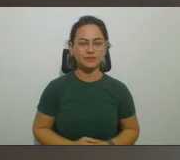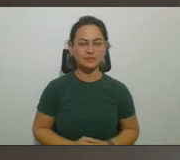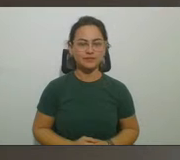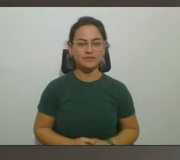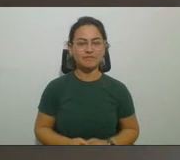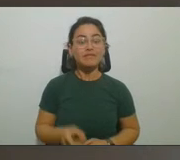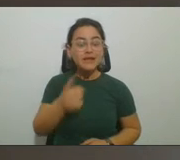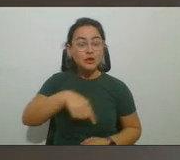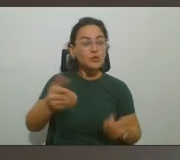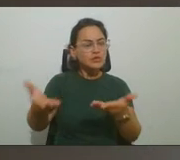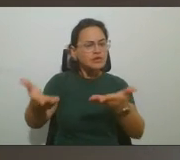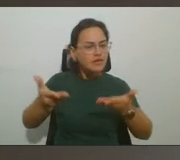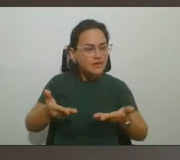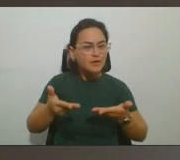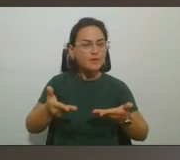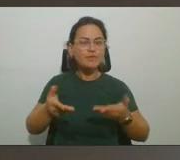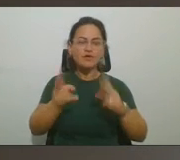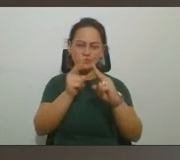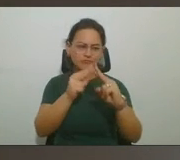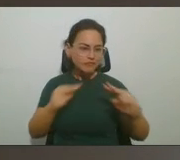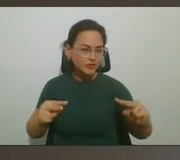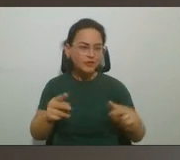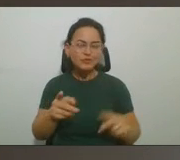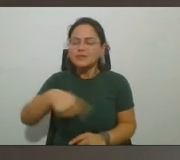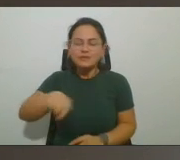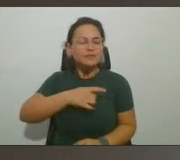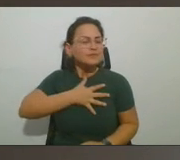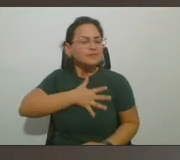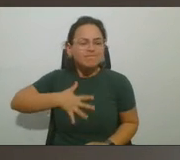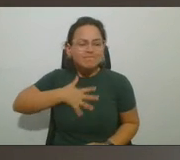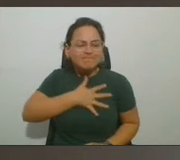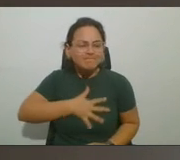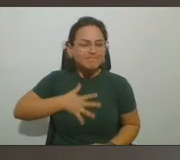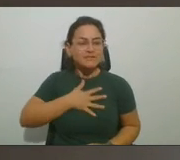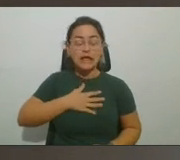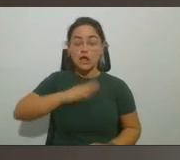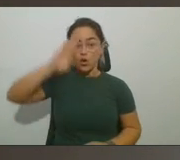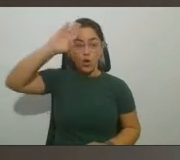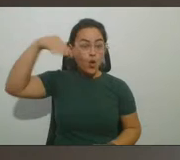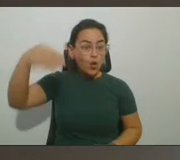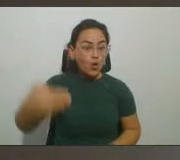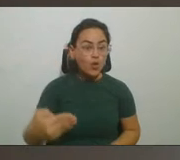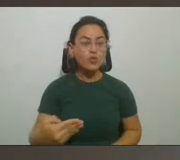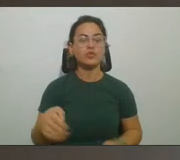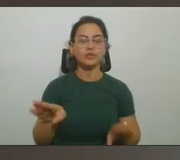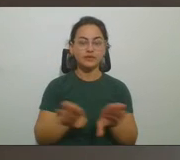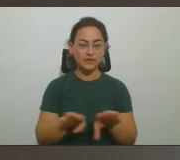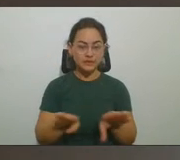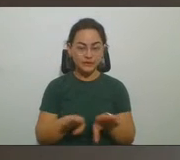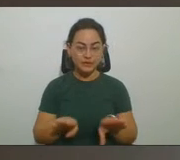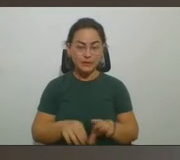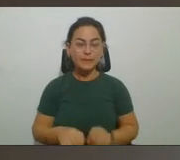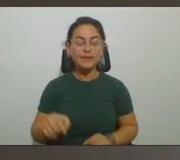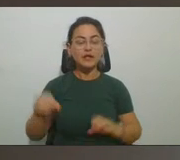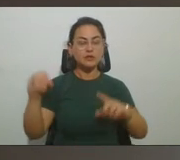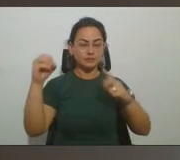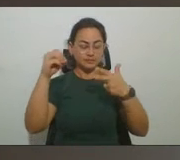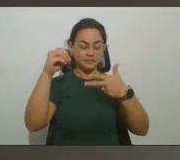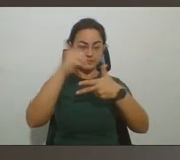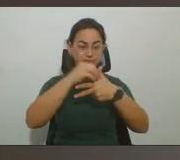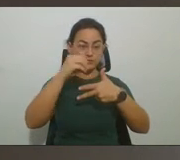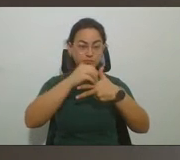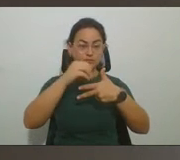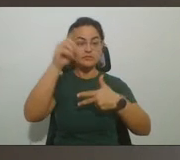modo virtual, é uma imensa satisfação. E é uma honra para a Unesc, uma universidade